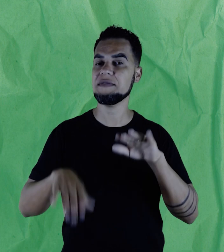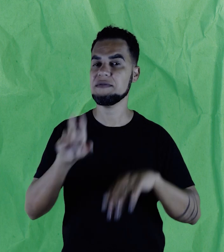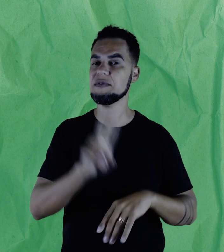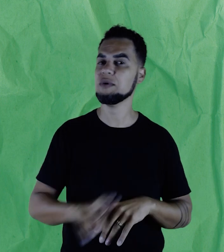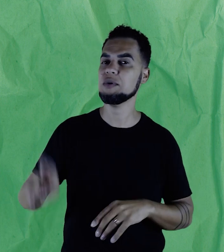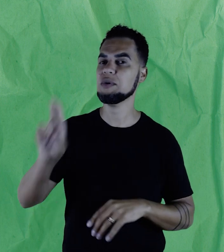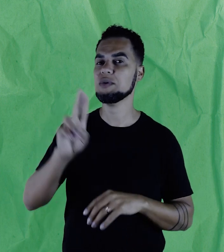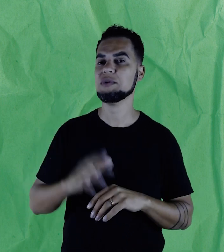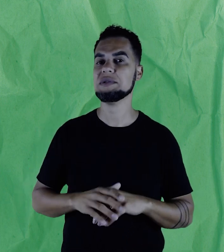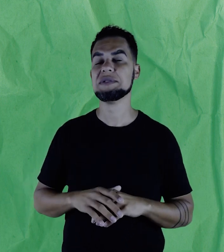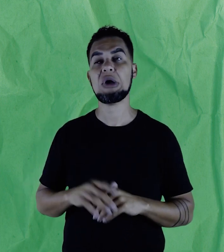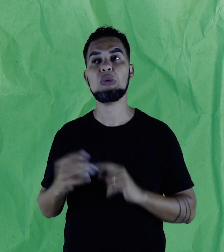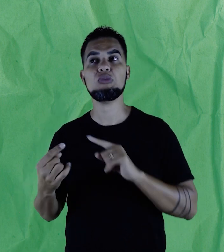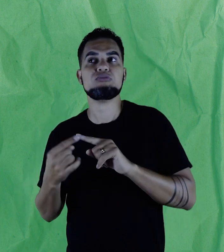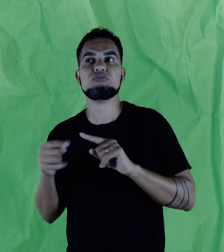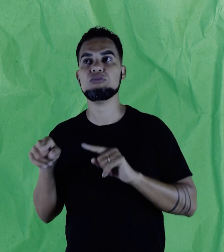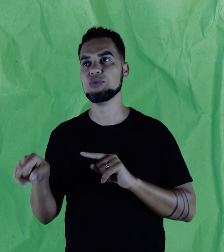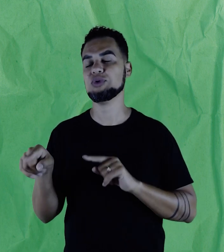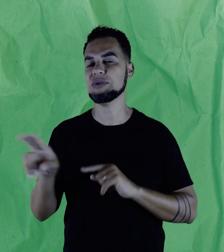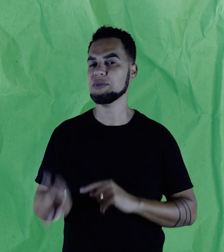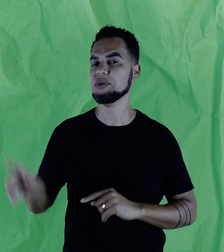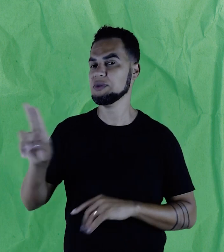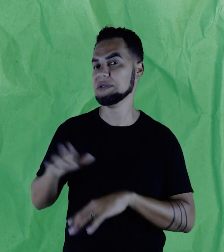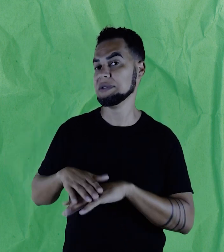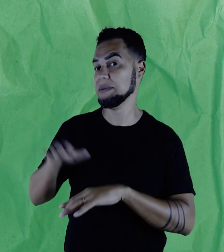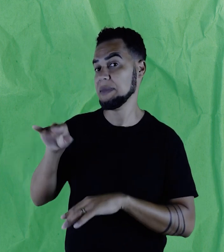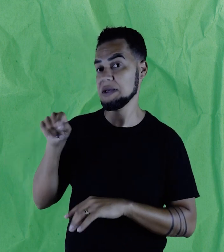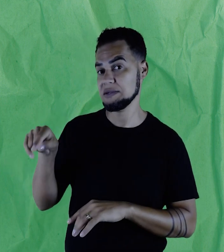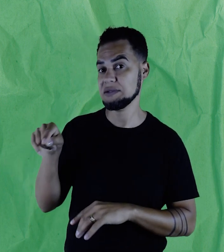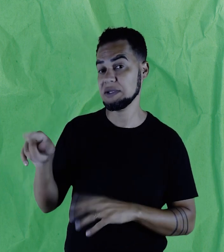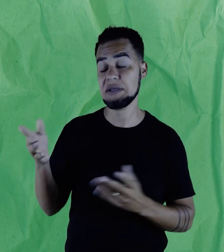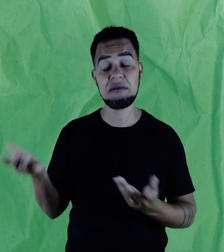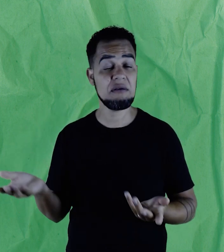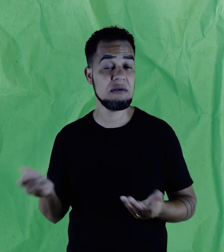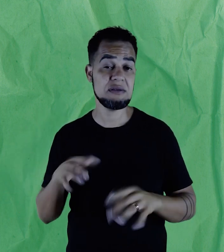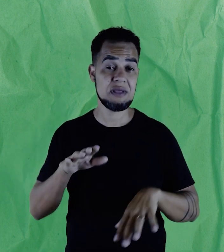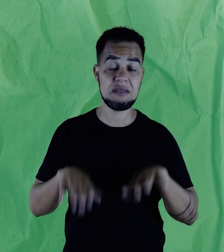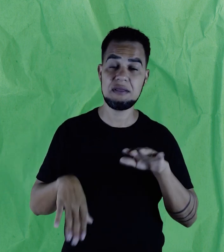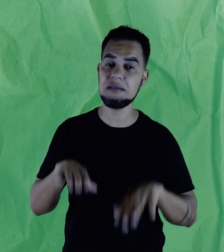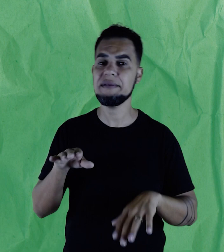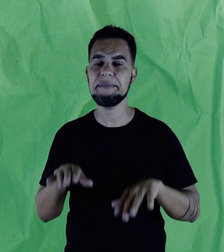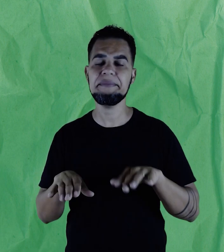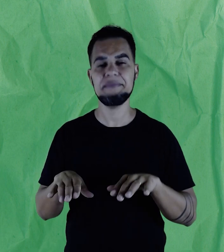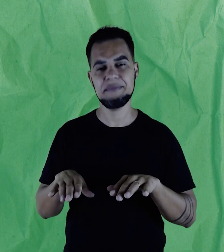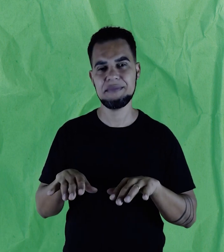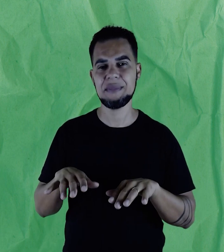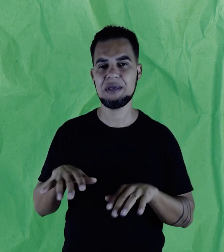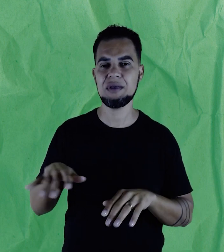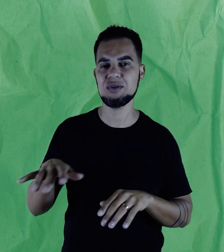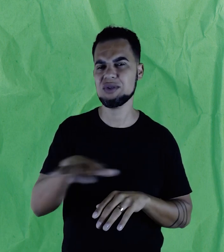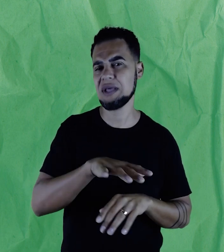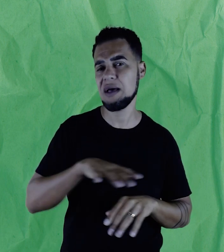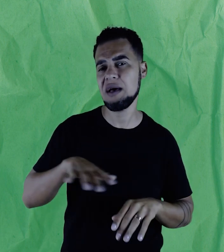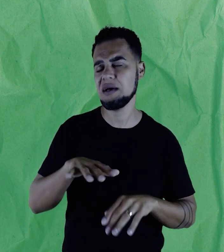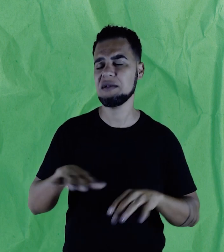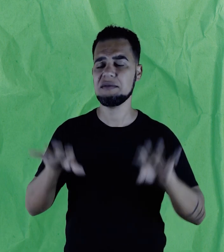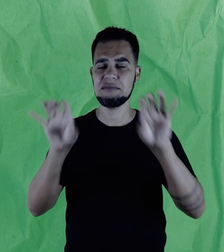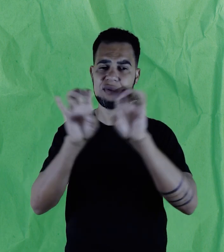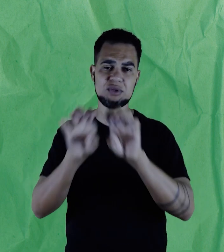mais um tipo de figura, né? Aí lá temos a aliteração, a assonância, figuras mais da área